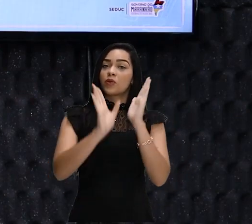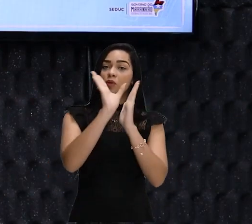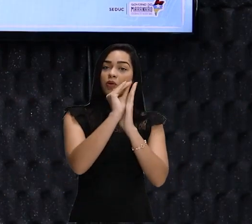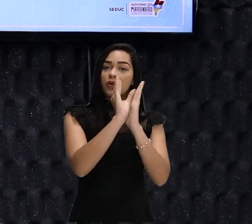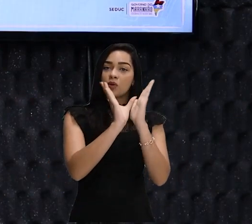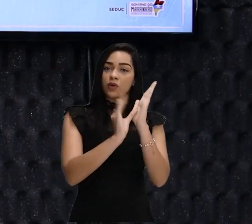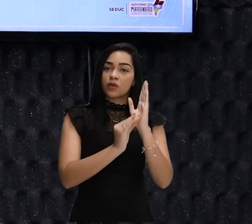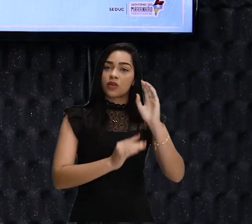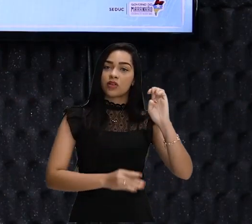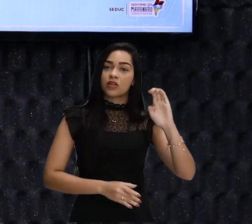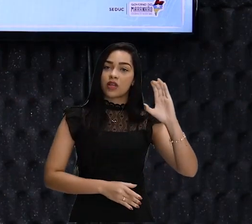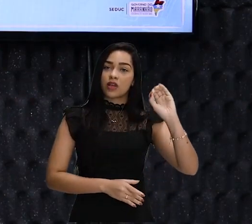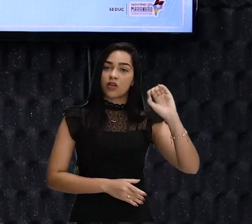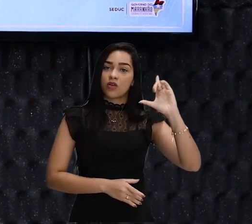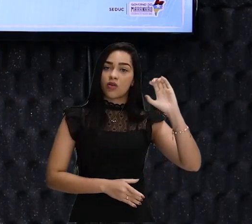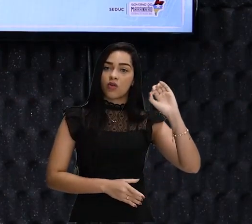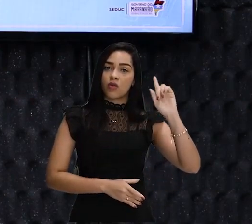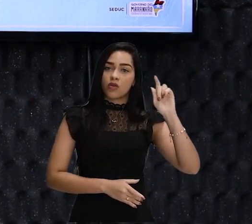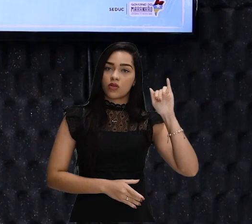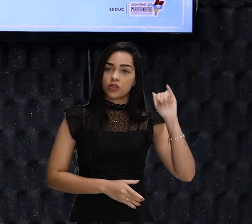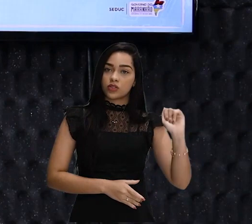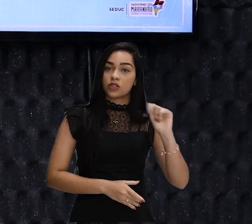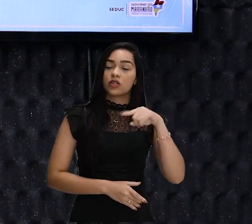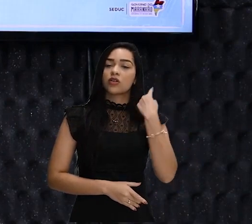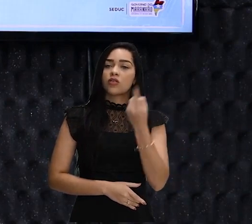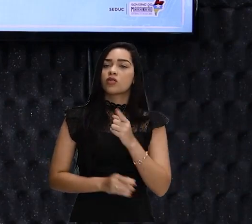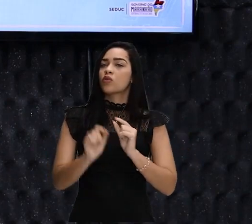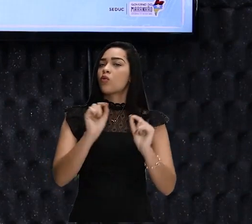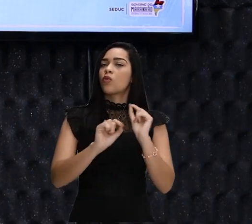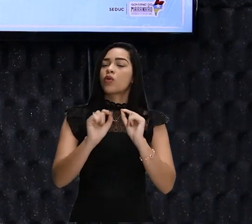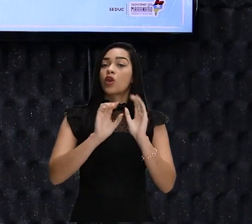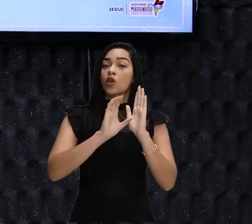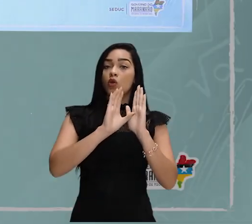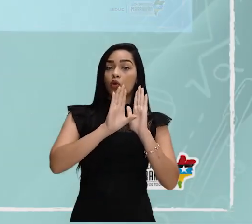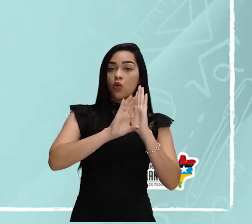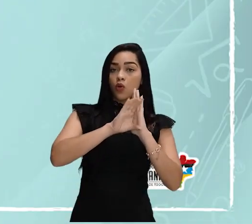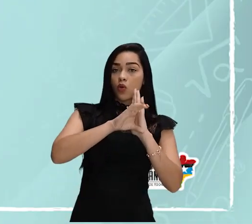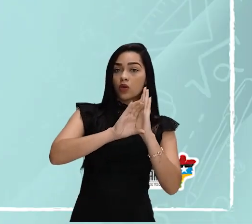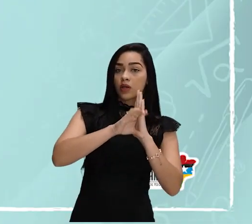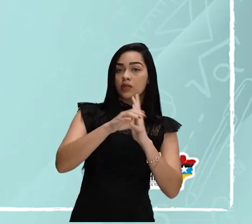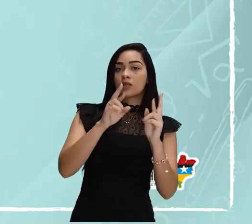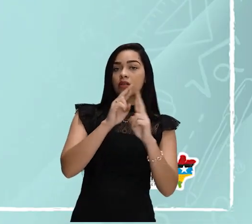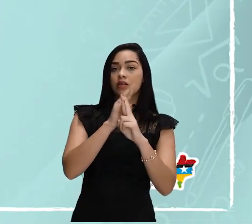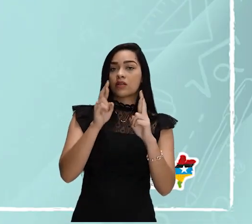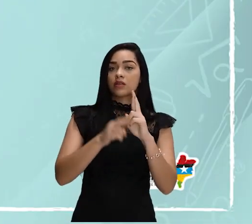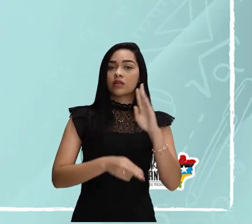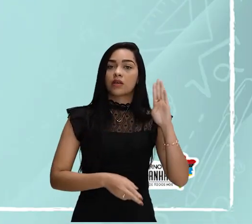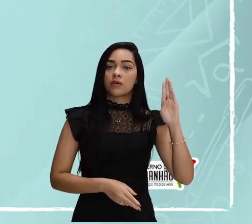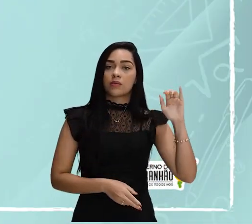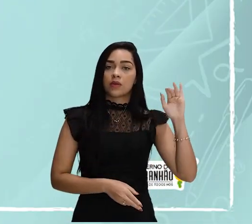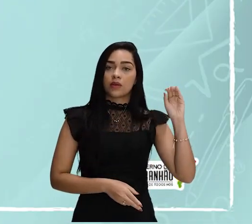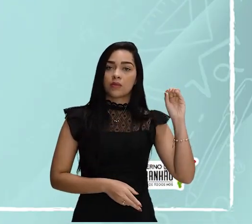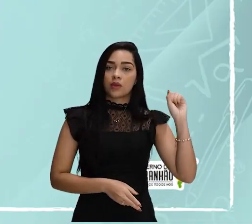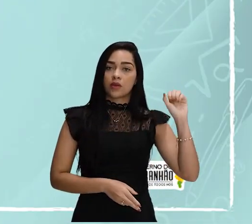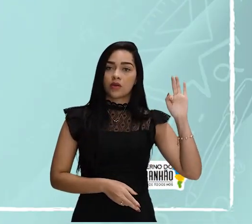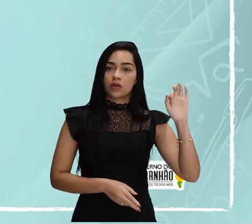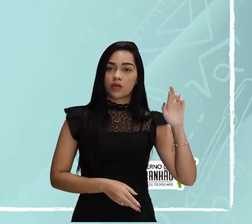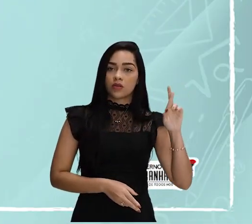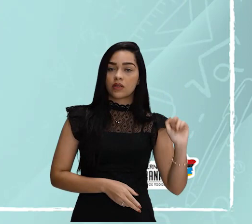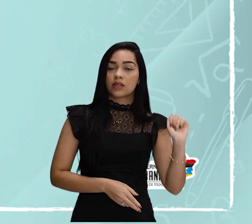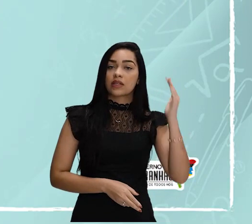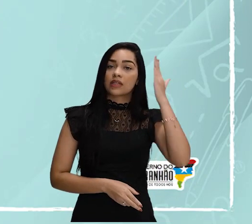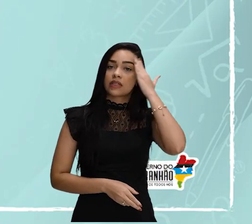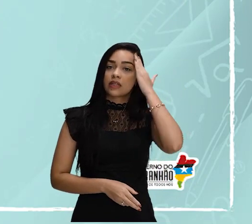de ecologia. Dentro desse conteúdo, nós vamos ver um pouco sobre conceitos relacionados à biosfera, vamos entender o que